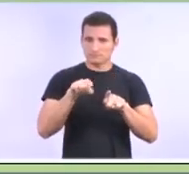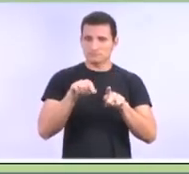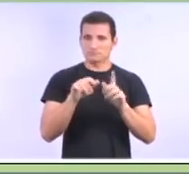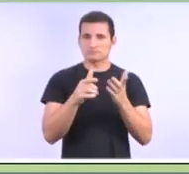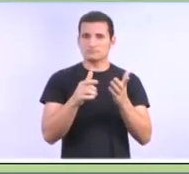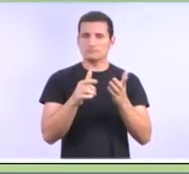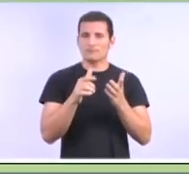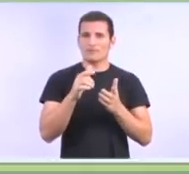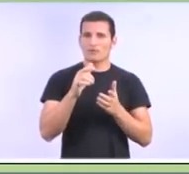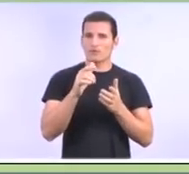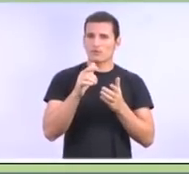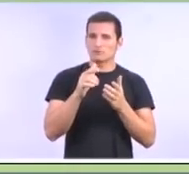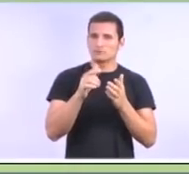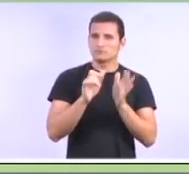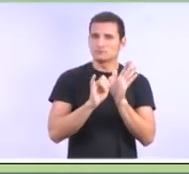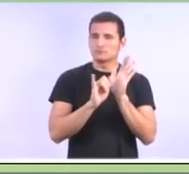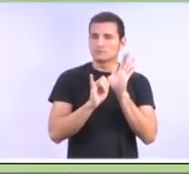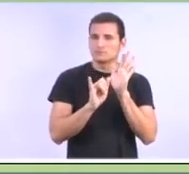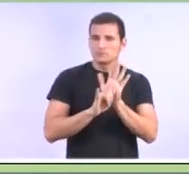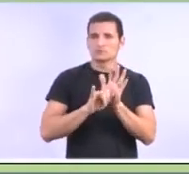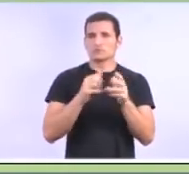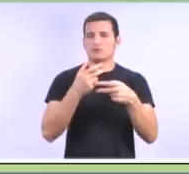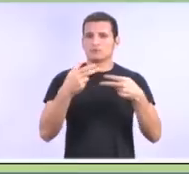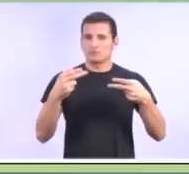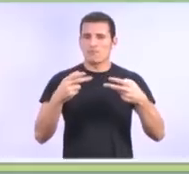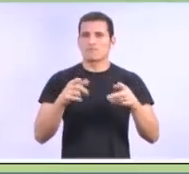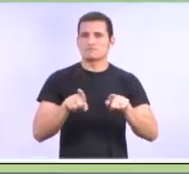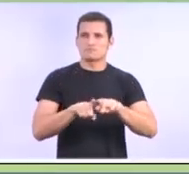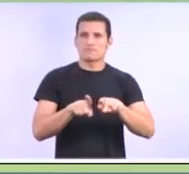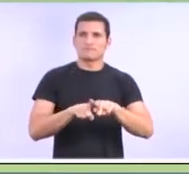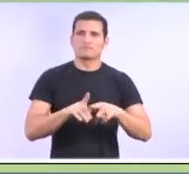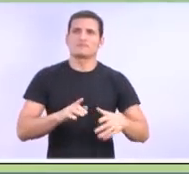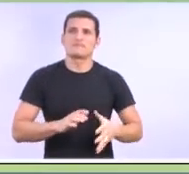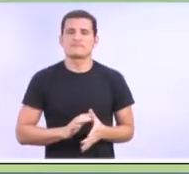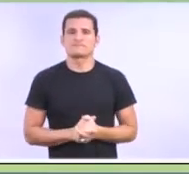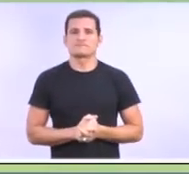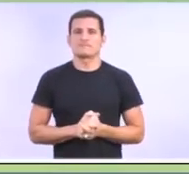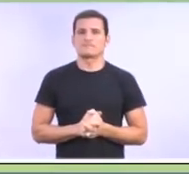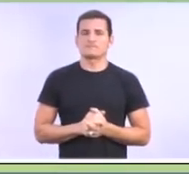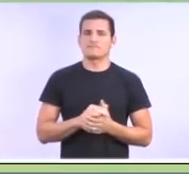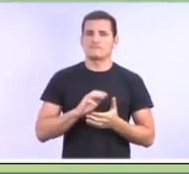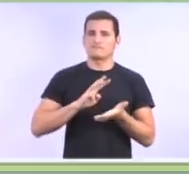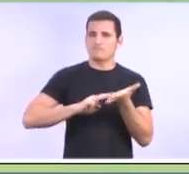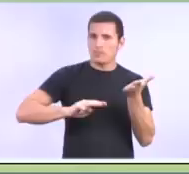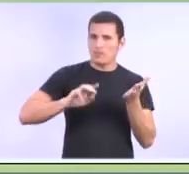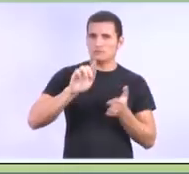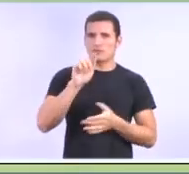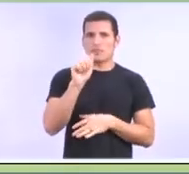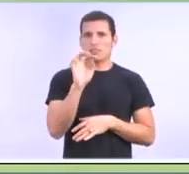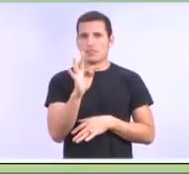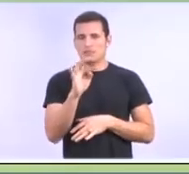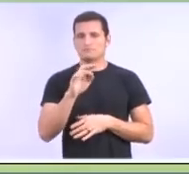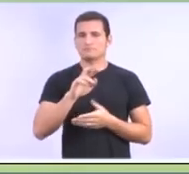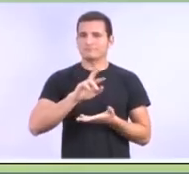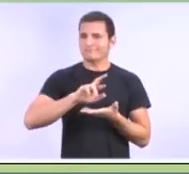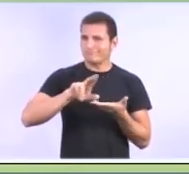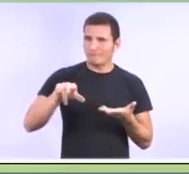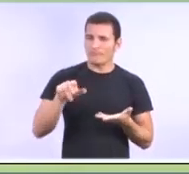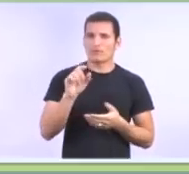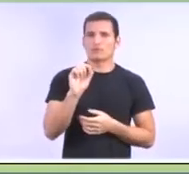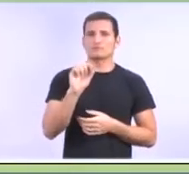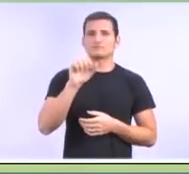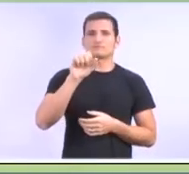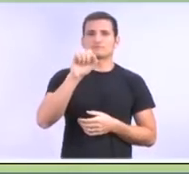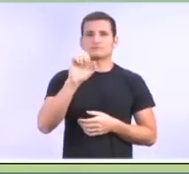objeto, que é dado, né? A gente vai estar trabalhando bastante com outros conceitos, com métodos, getters, etc. A gente vai aprender o que seriam getters,